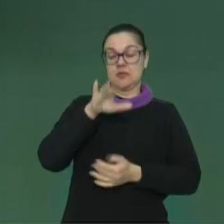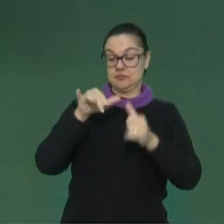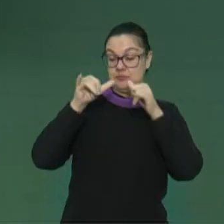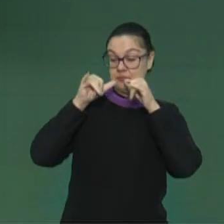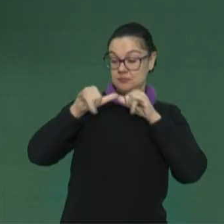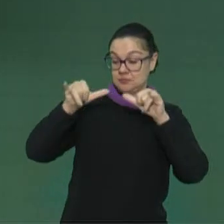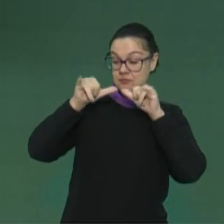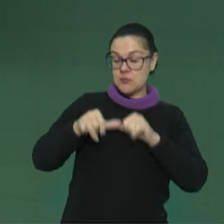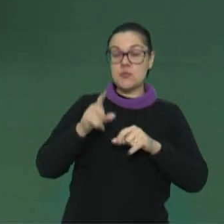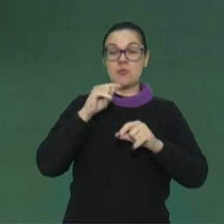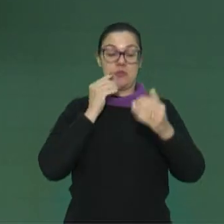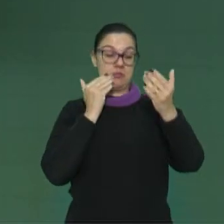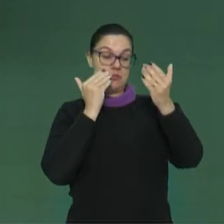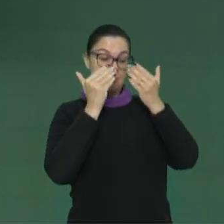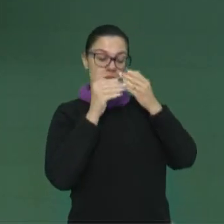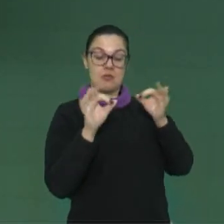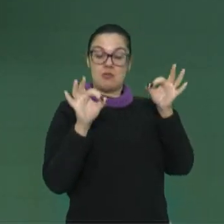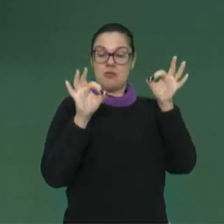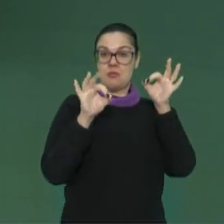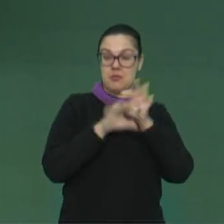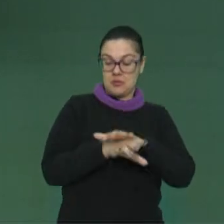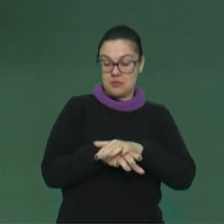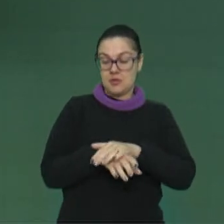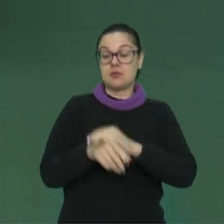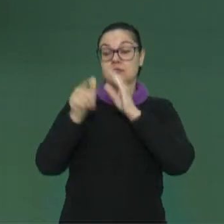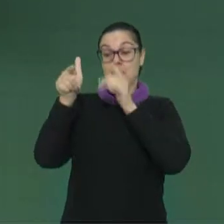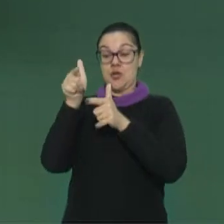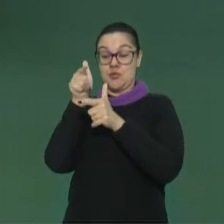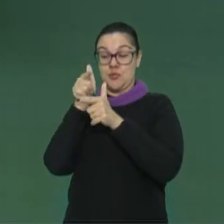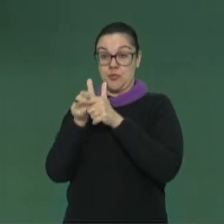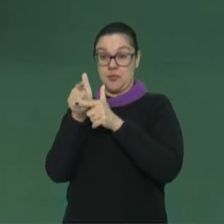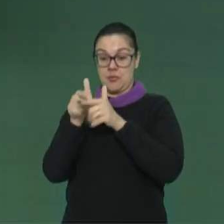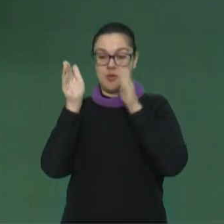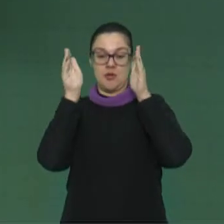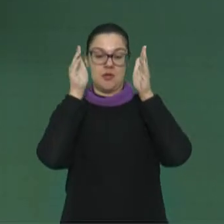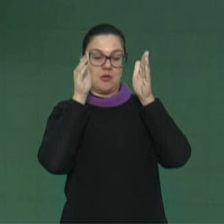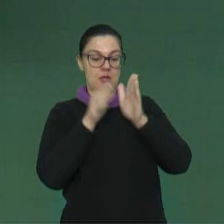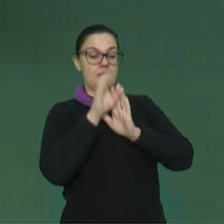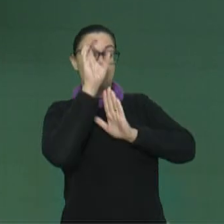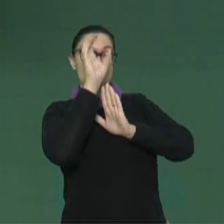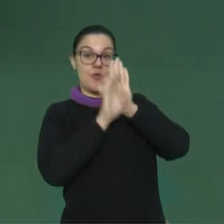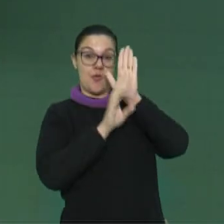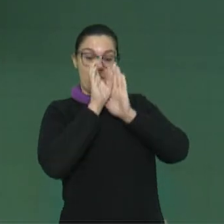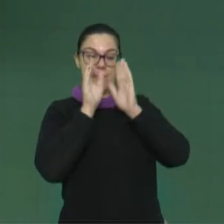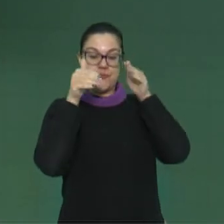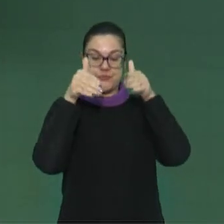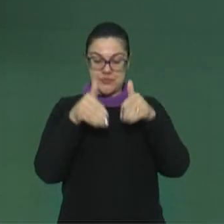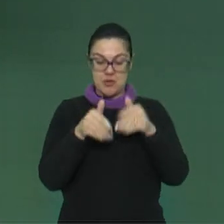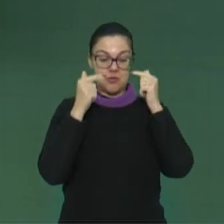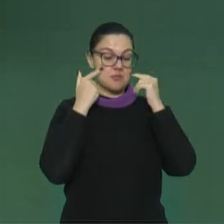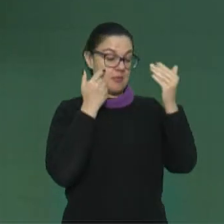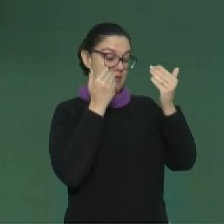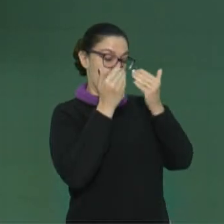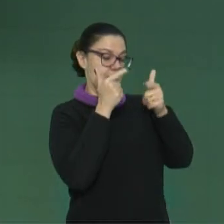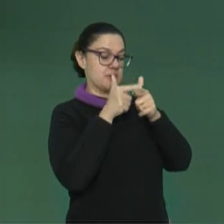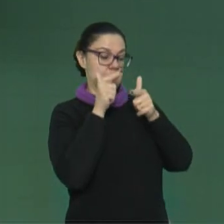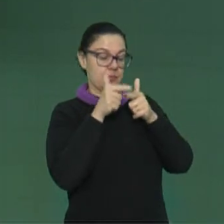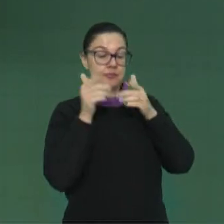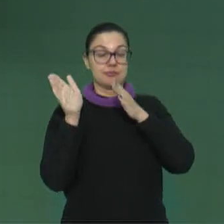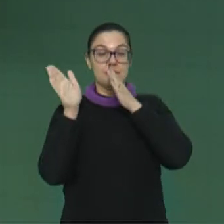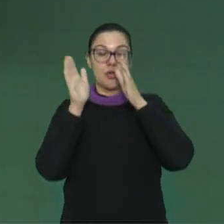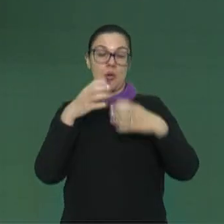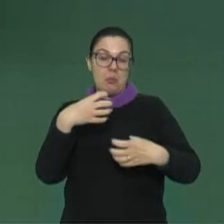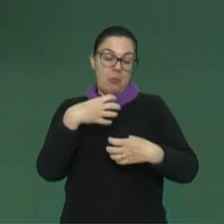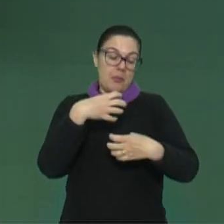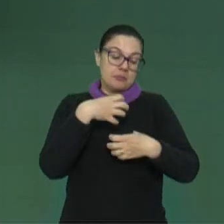reportagem, ela faz uma análise completa. Então, ela traz o problema, ela traz a conceituação do problema, ela analisa o problema, traz os